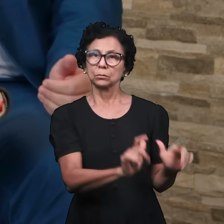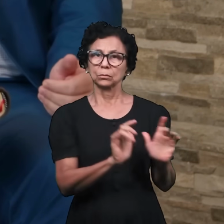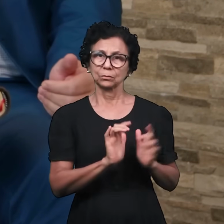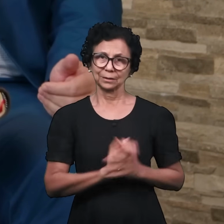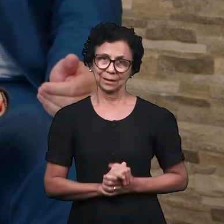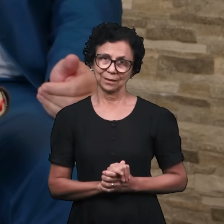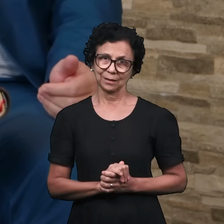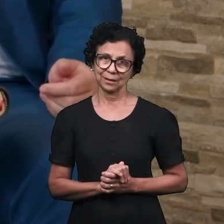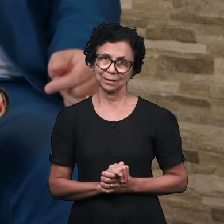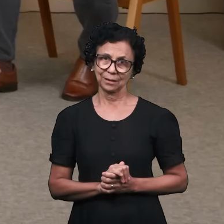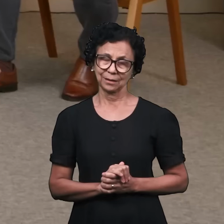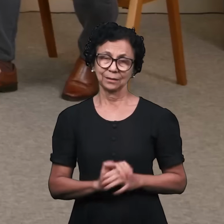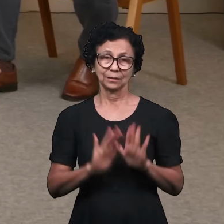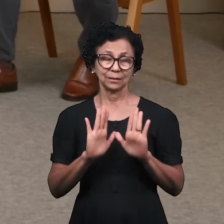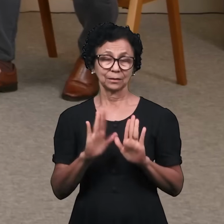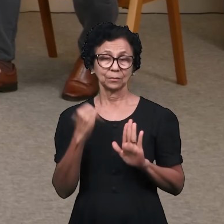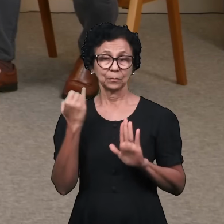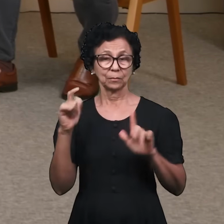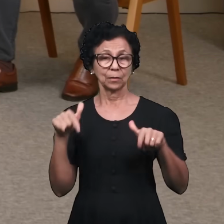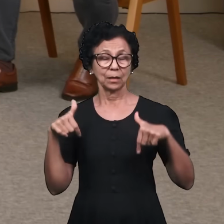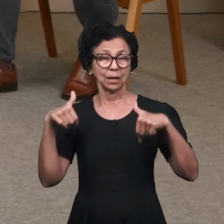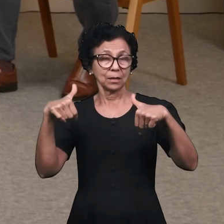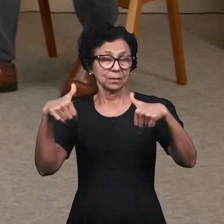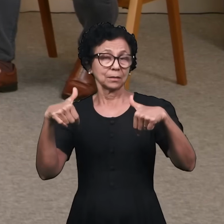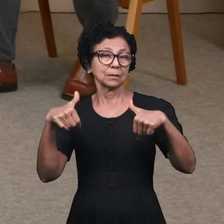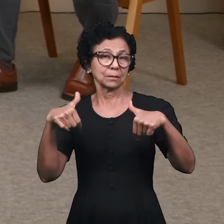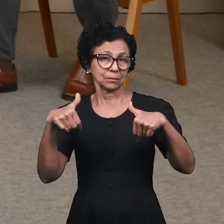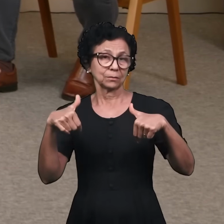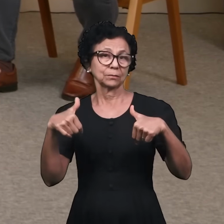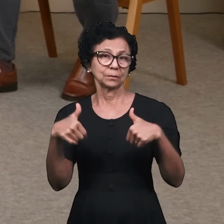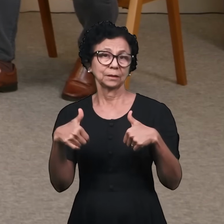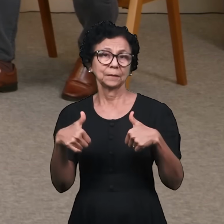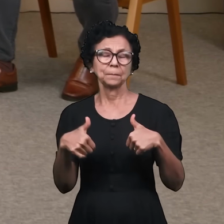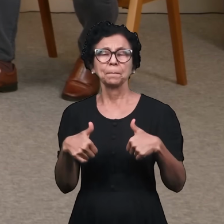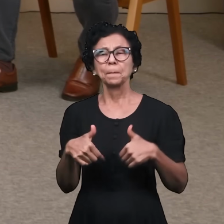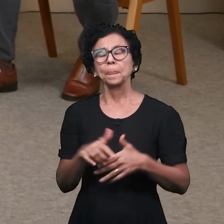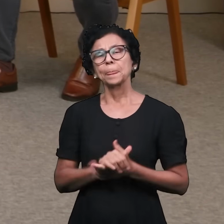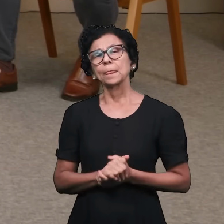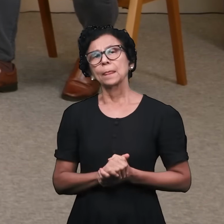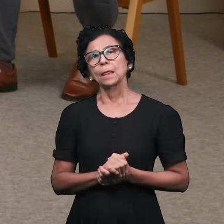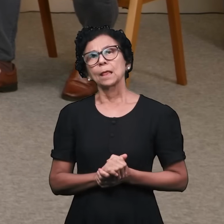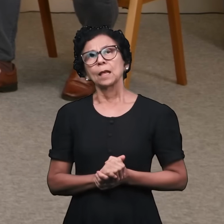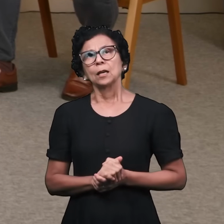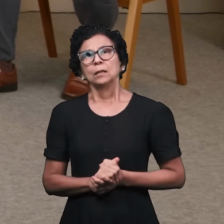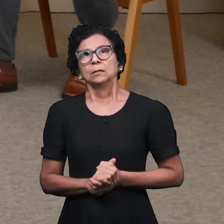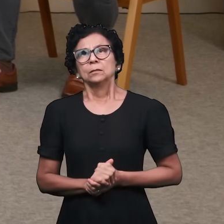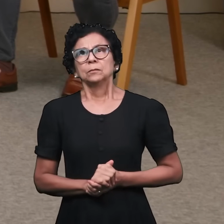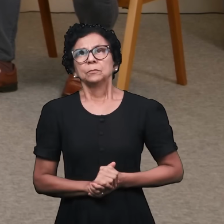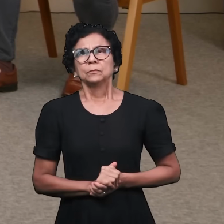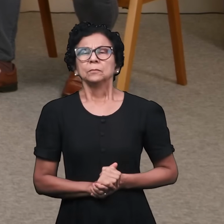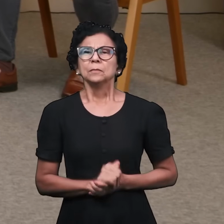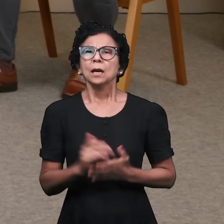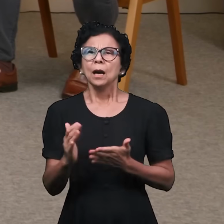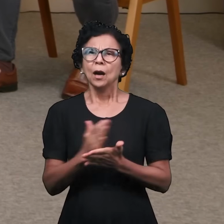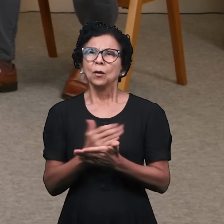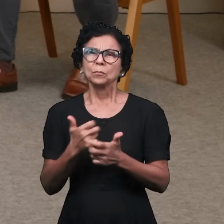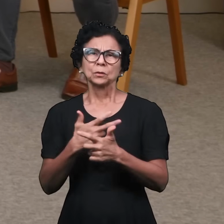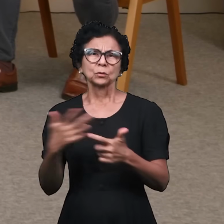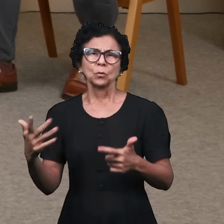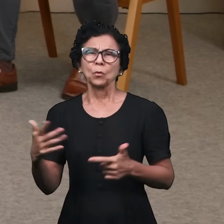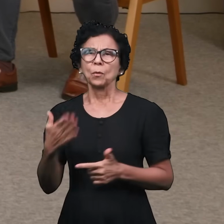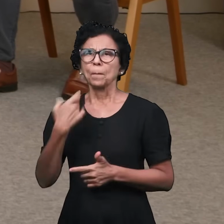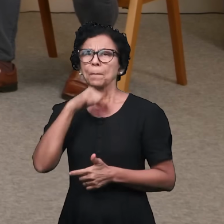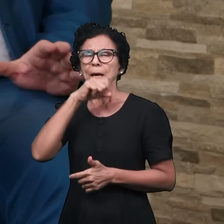nas palavras, não é? Perfeito. Isso que é importante. Porque às vezes os filhos, eles não vão gostar de algumas ordens que o pai vai